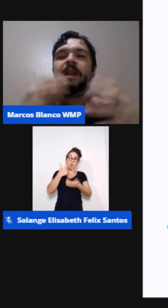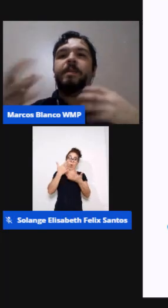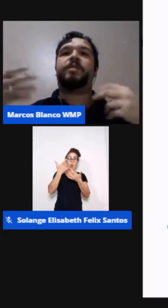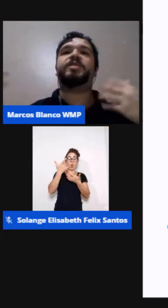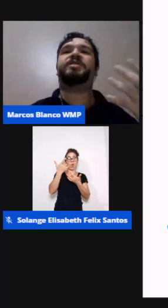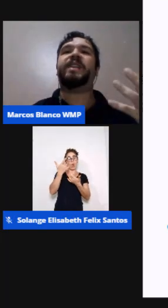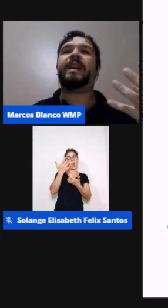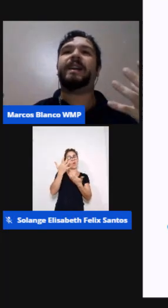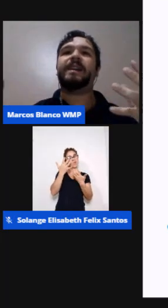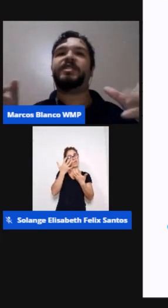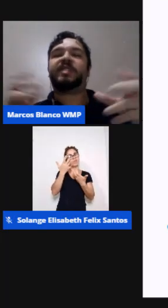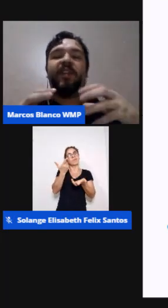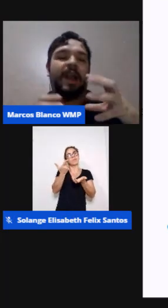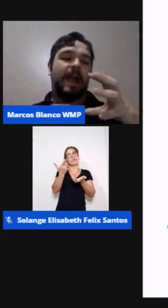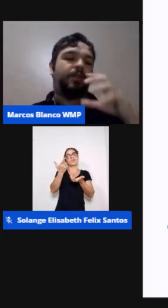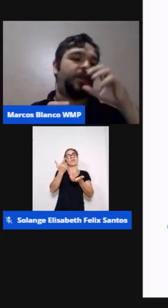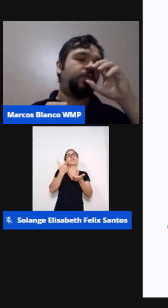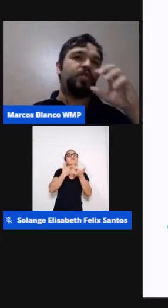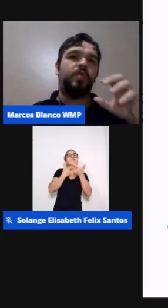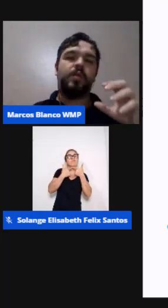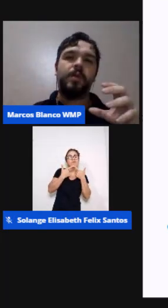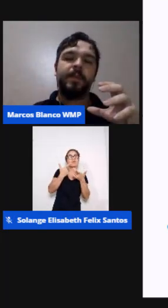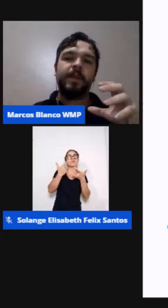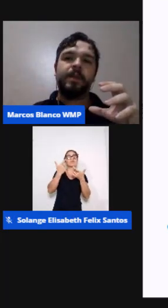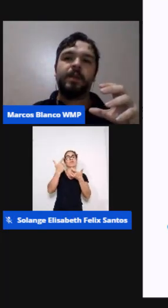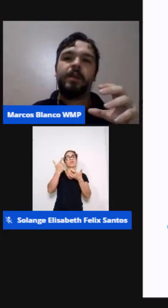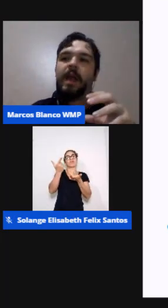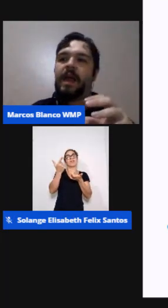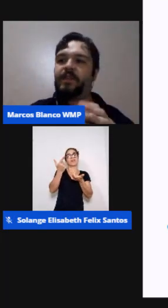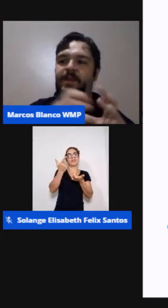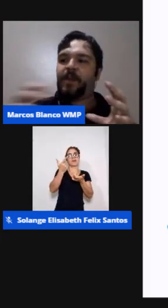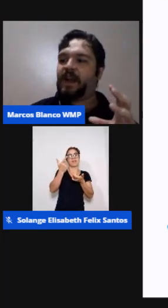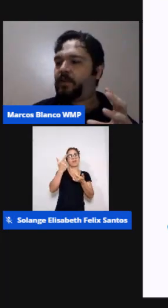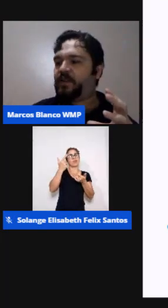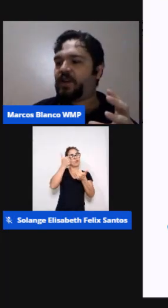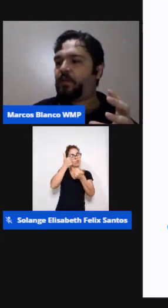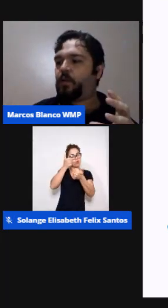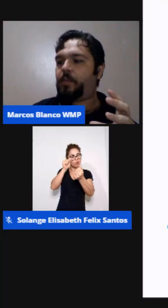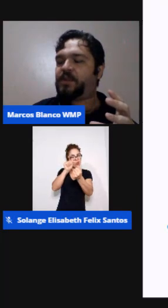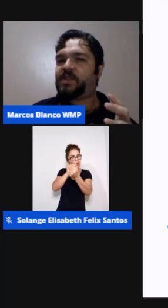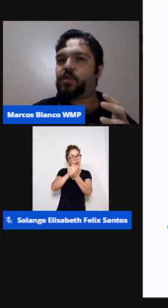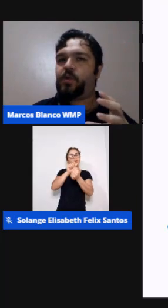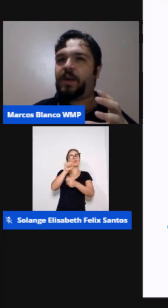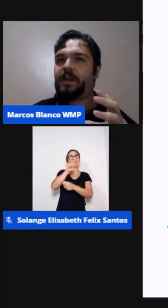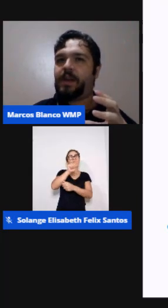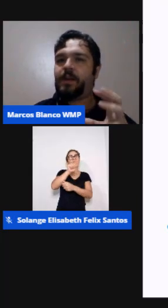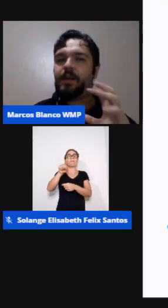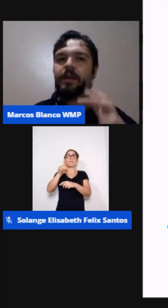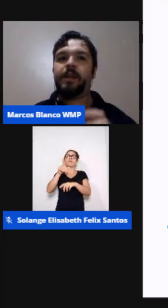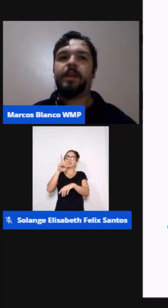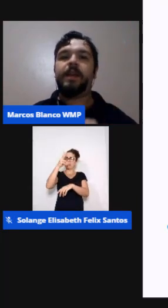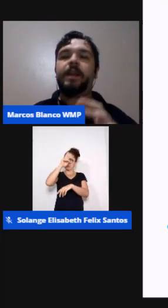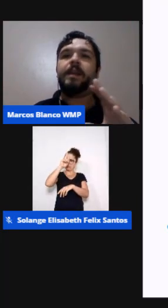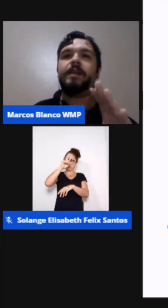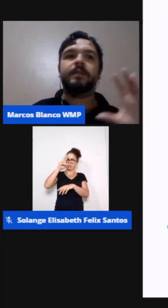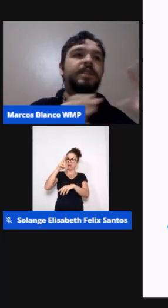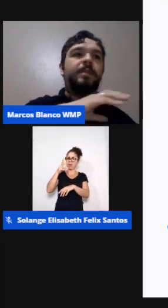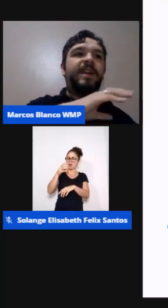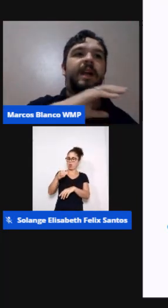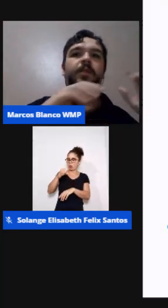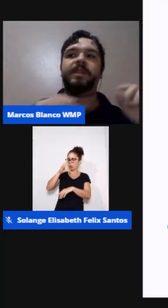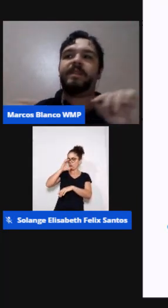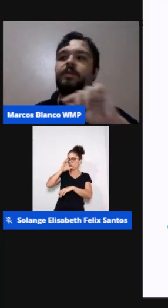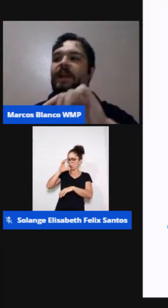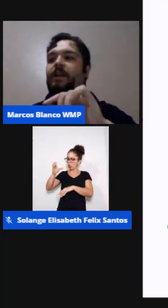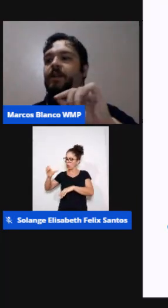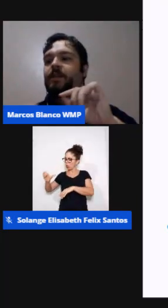relembrar. Lembra quando a gente era criança, a gente estava lá tomando um suco, aí você pegava, deixava o copo de suco aqui e